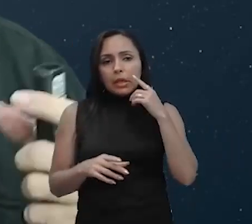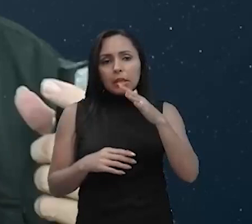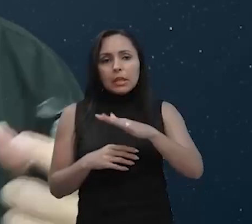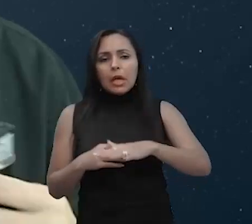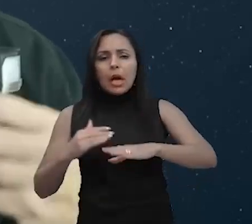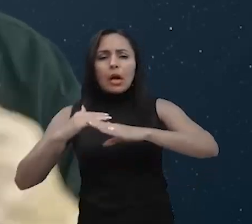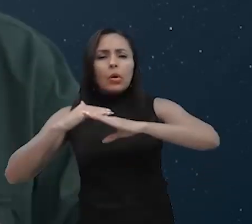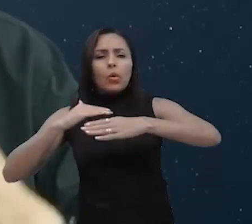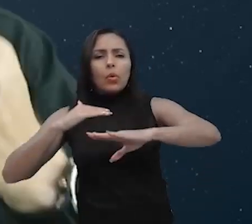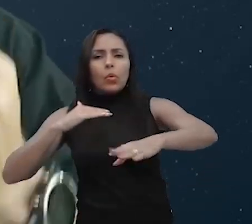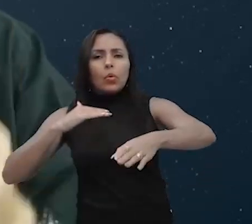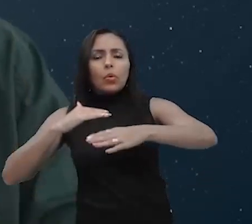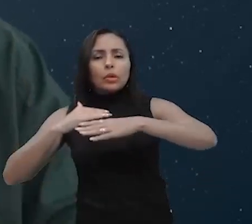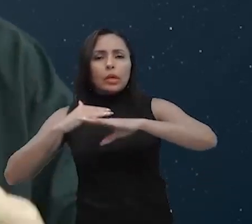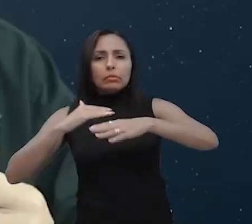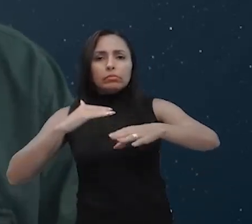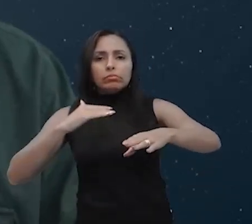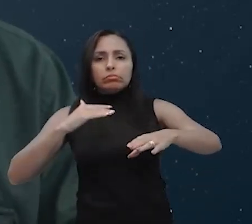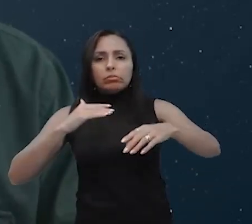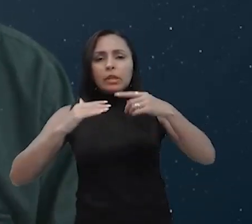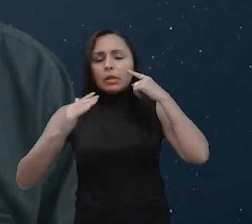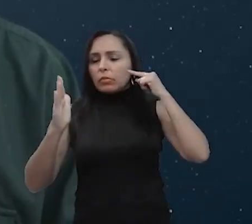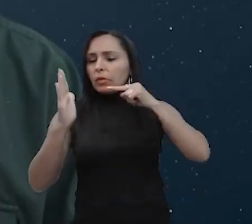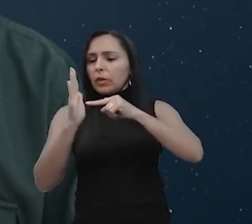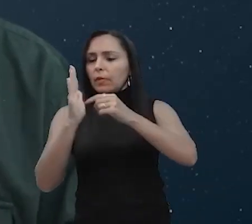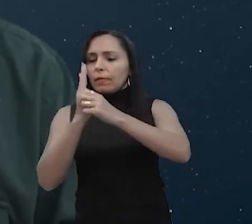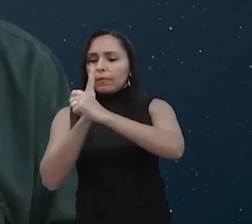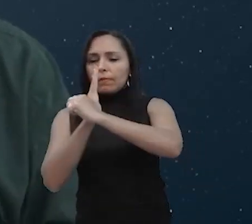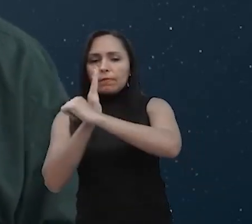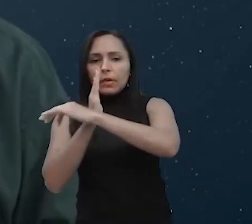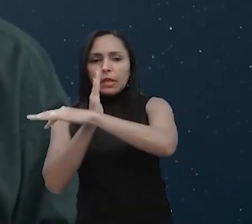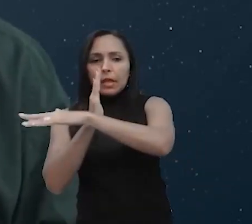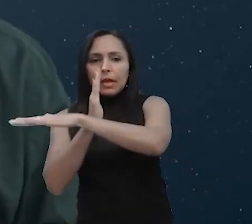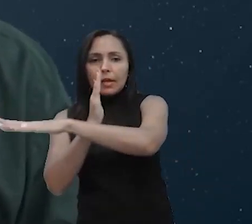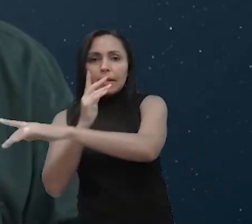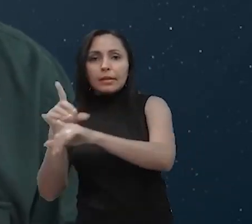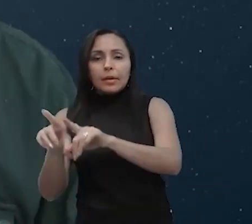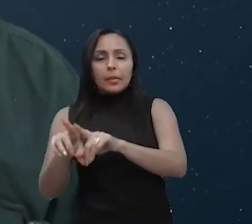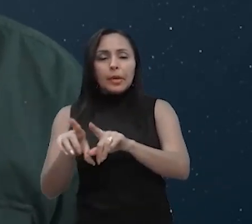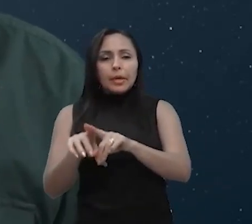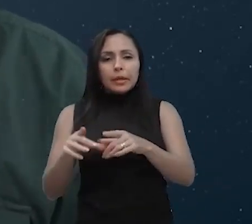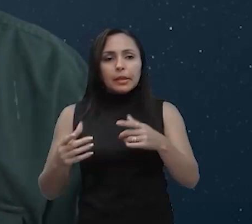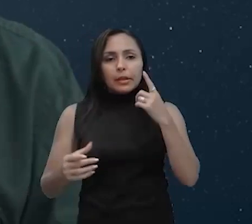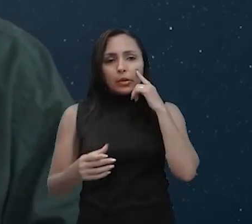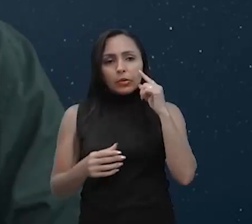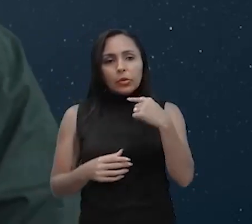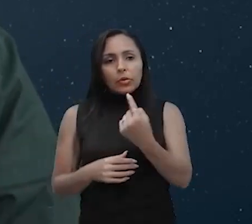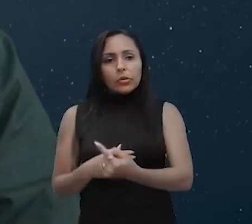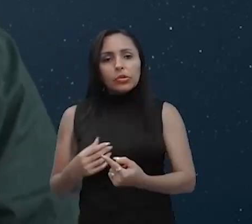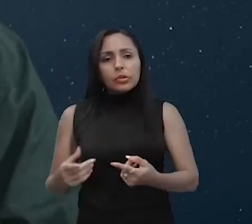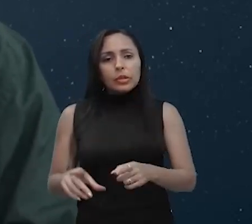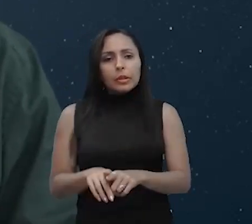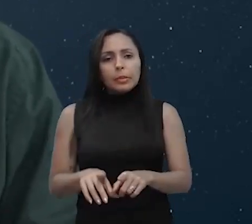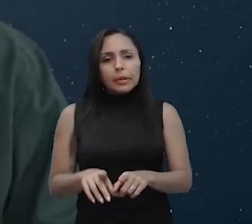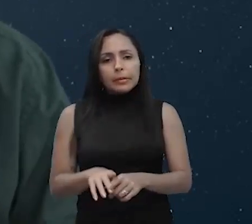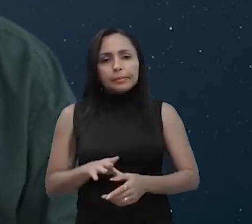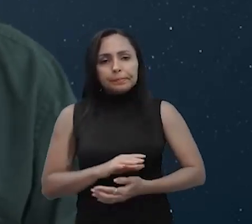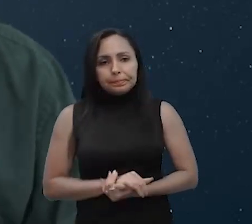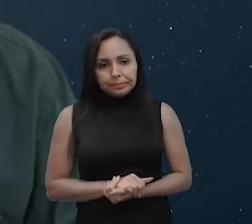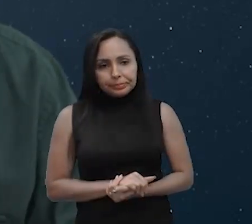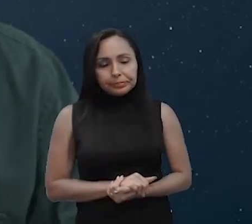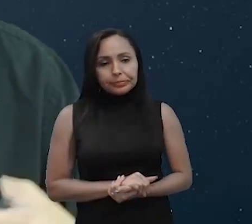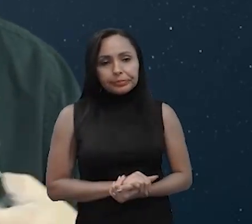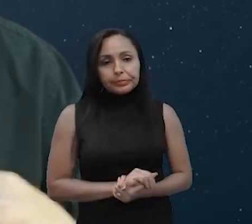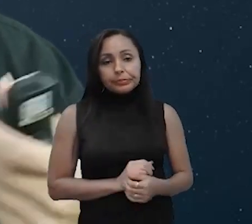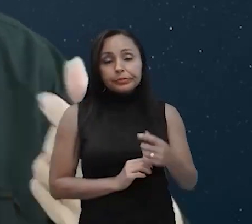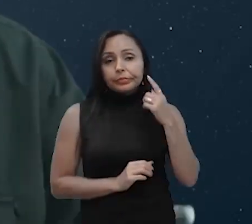sendo filtrada por uma placa e dessa maneira diminui a intensidade luminosa, e falamos das ondas estacionárias, que